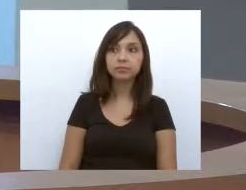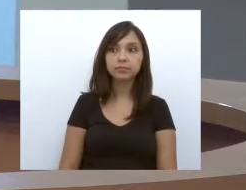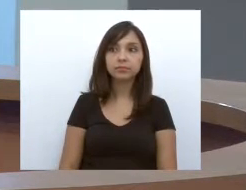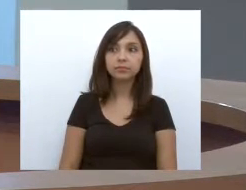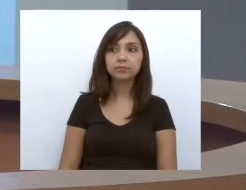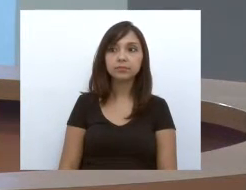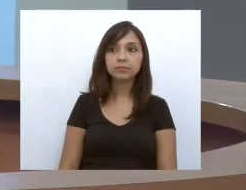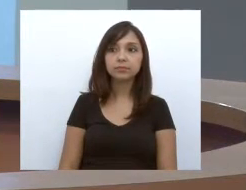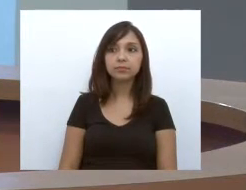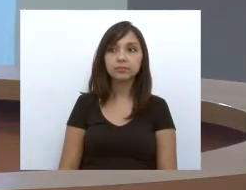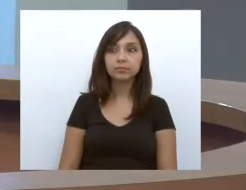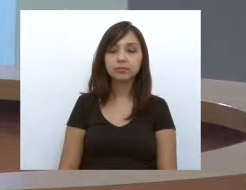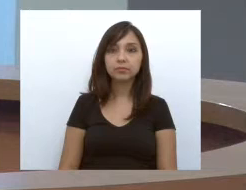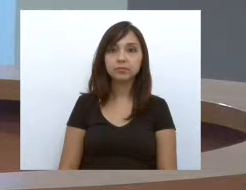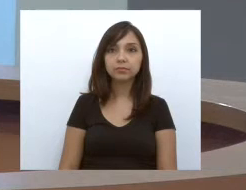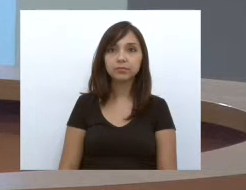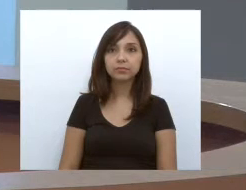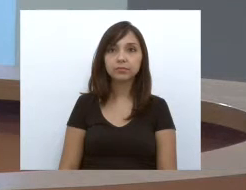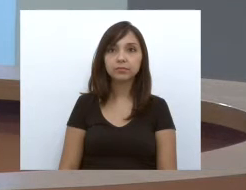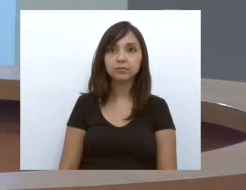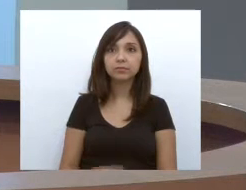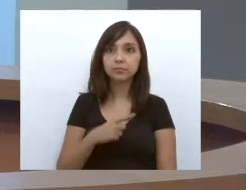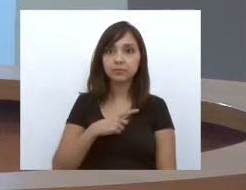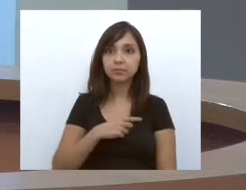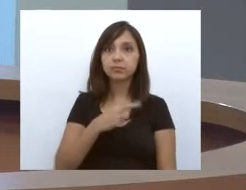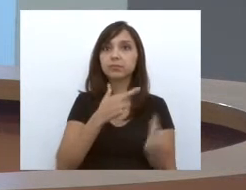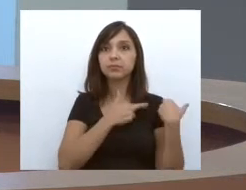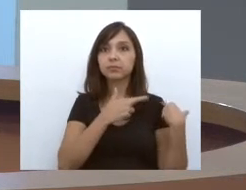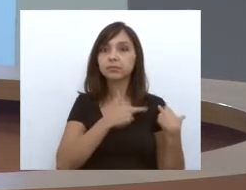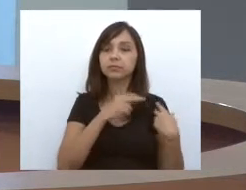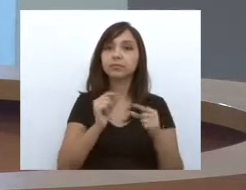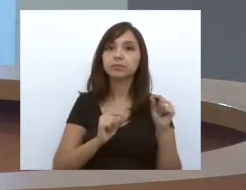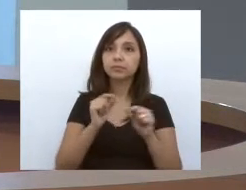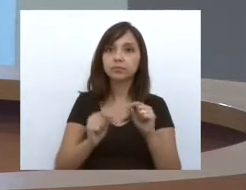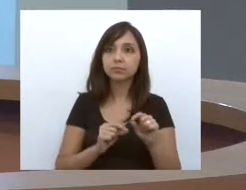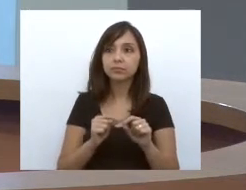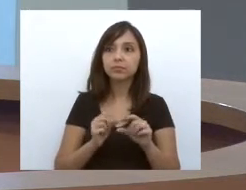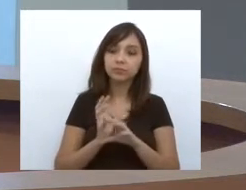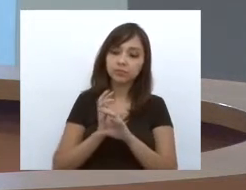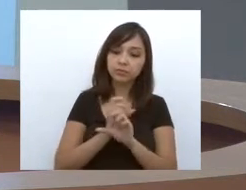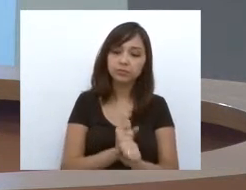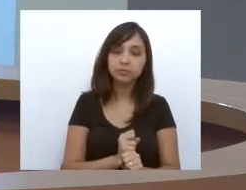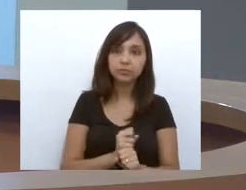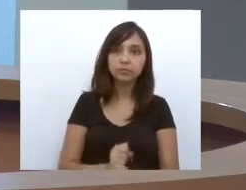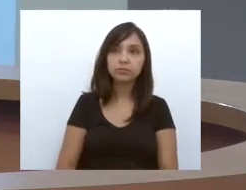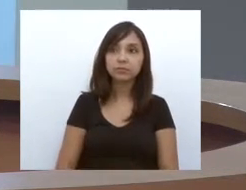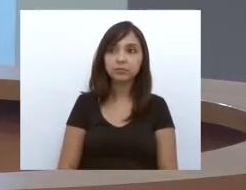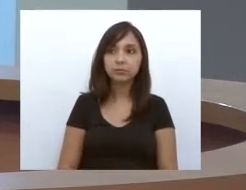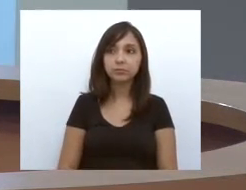nós temos uma responsabilidade de votar o orçamento.